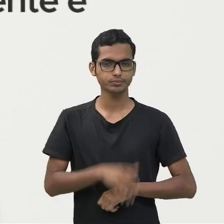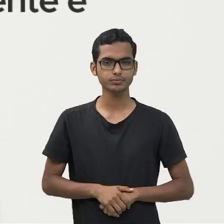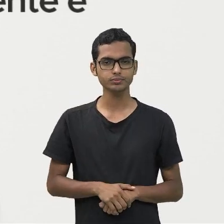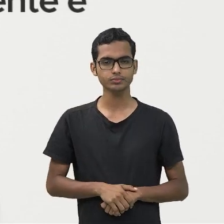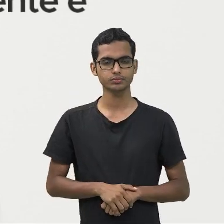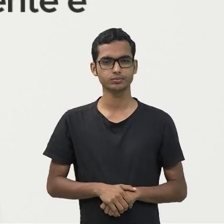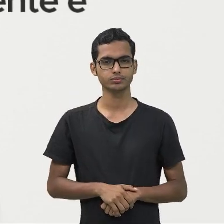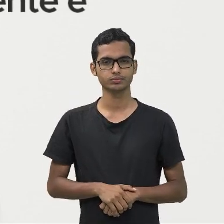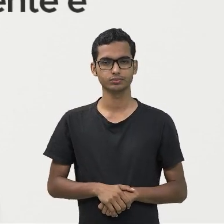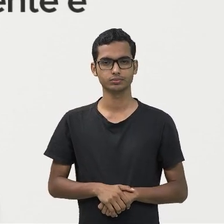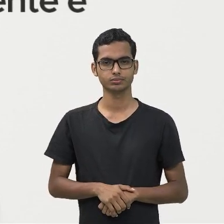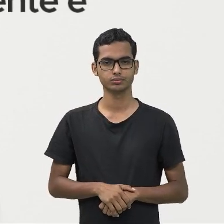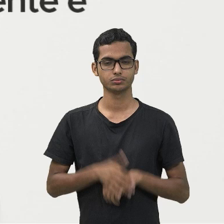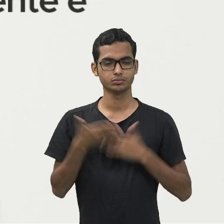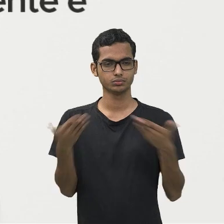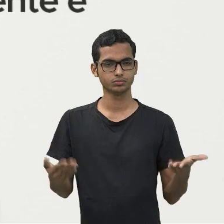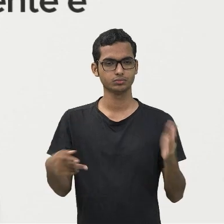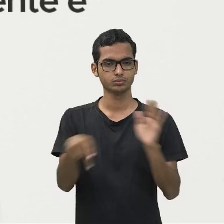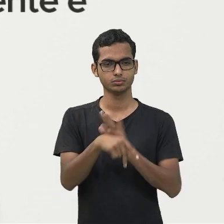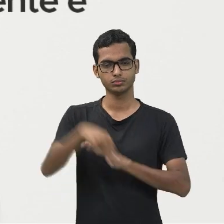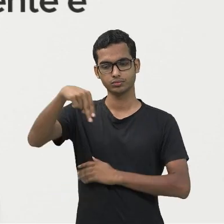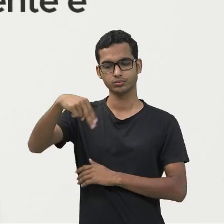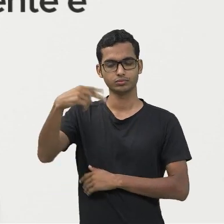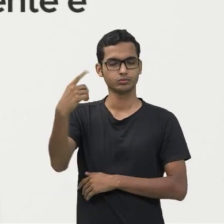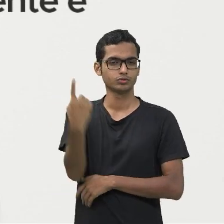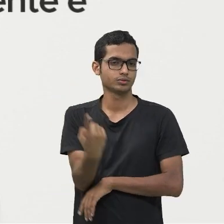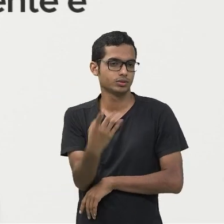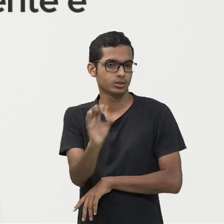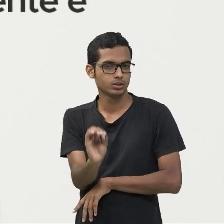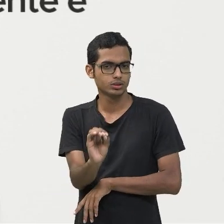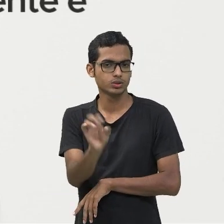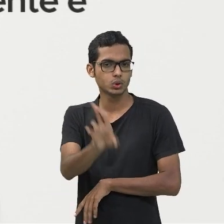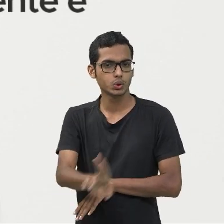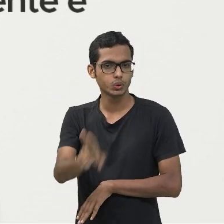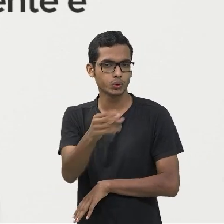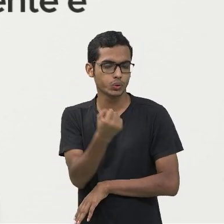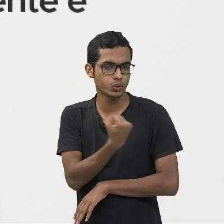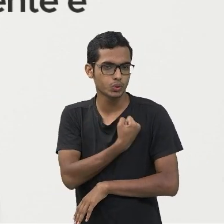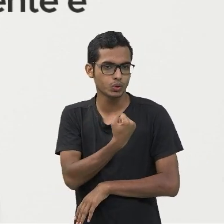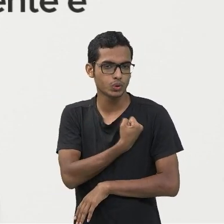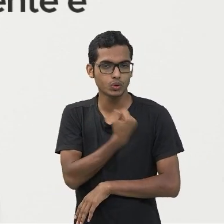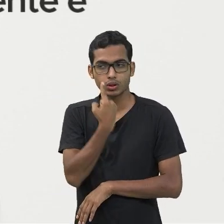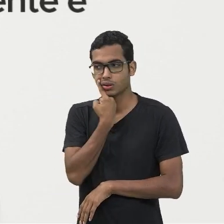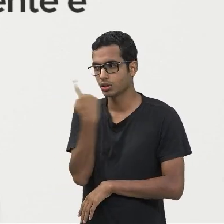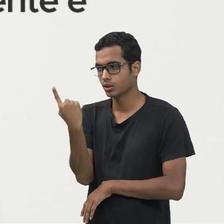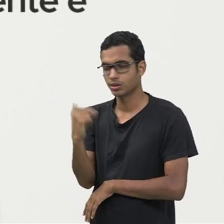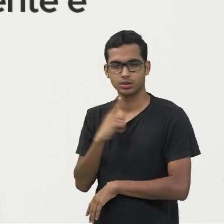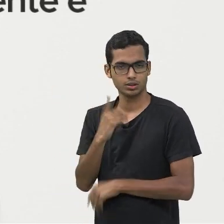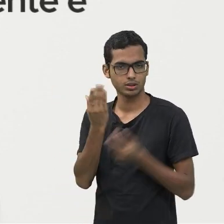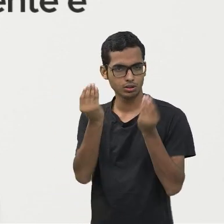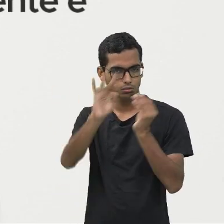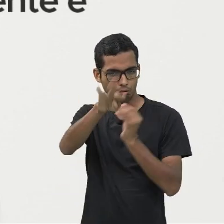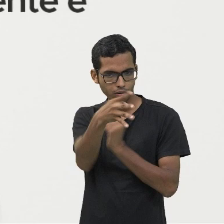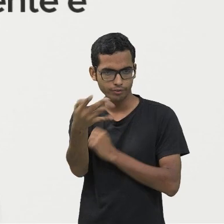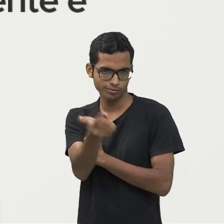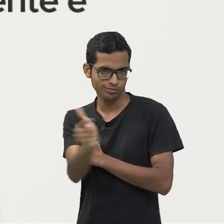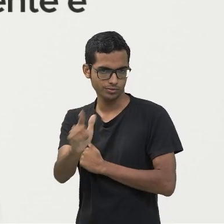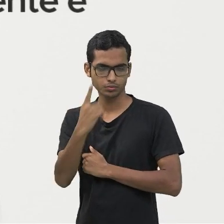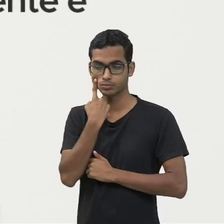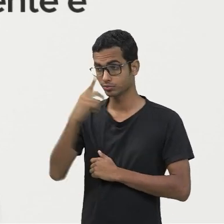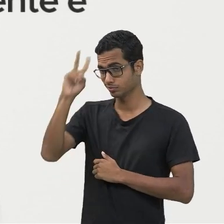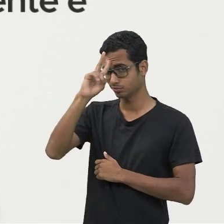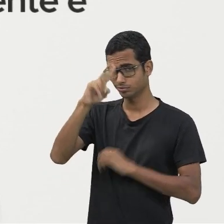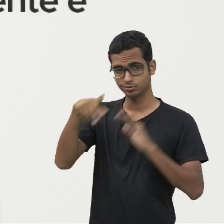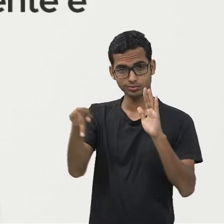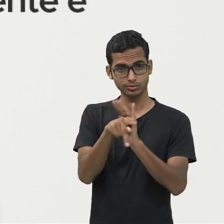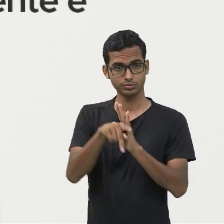for 10, utilizar um número que não está aí na nossa tabela, certo? Lembrando que aqui a nossa tabela